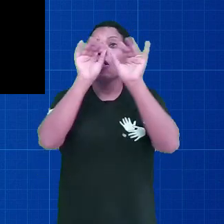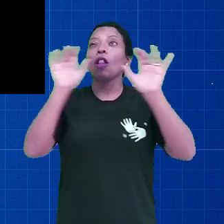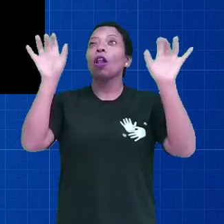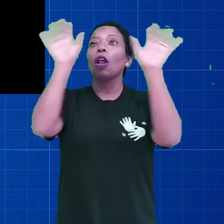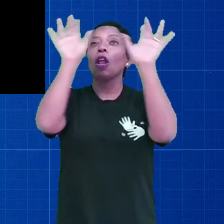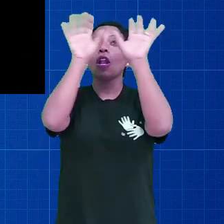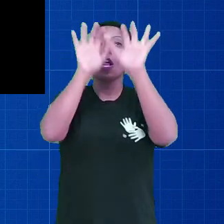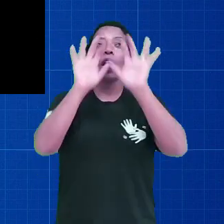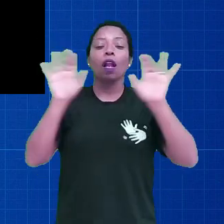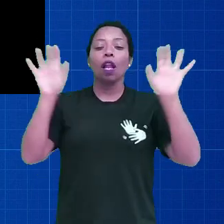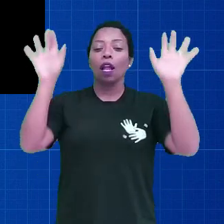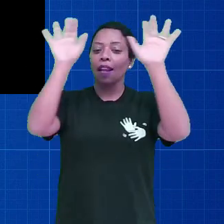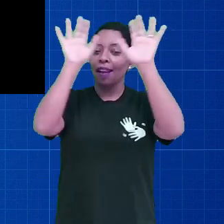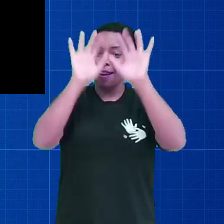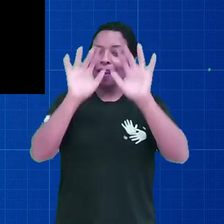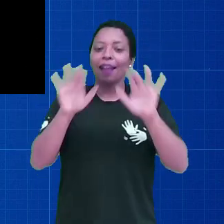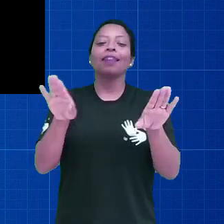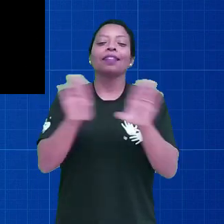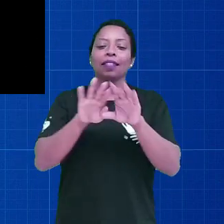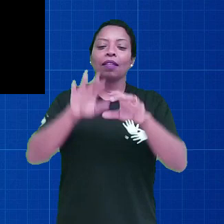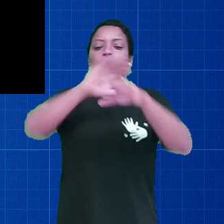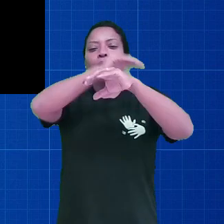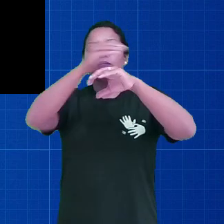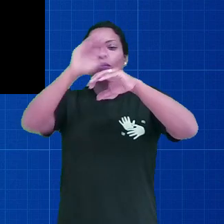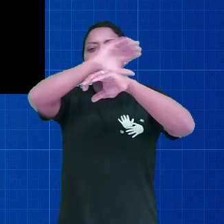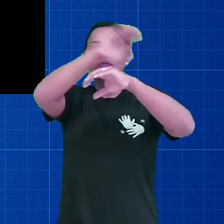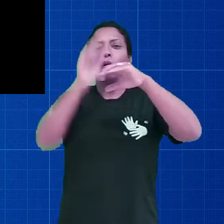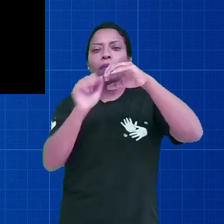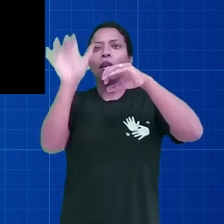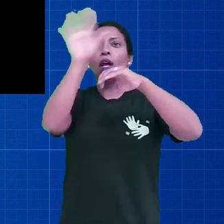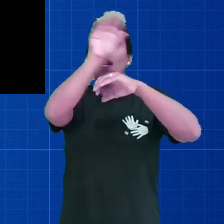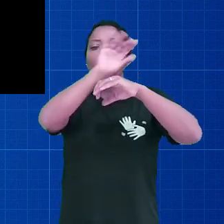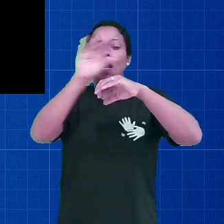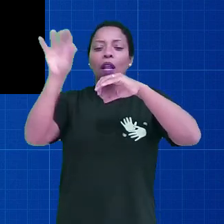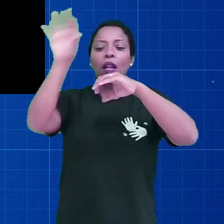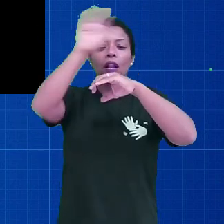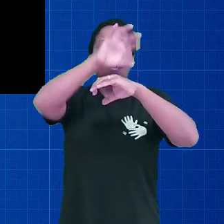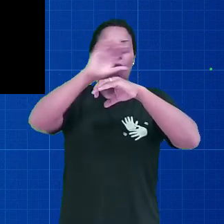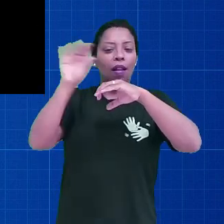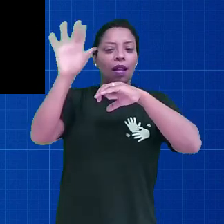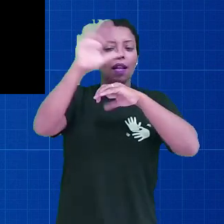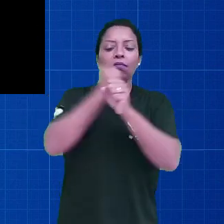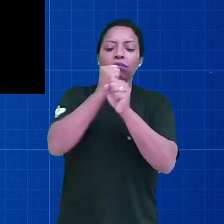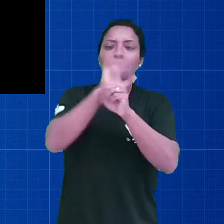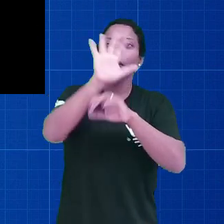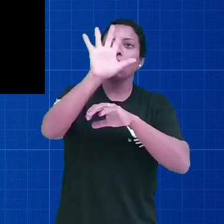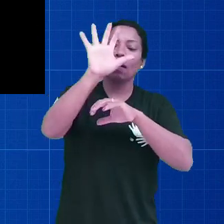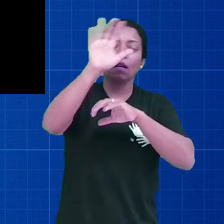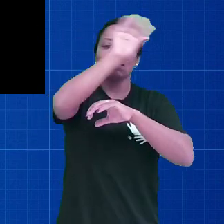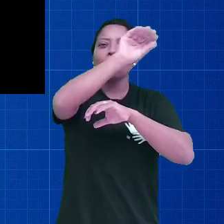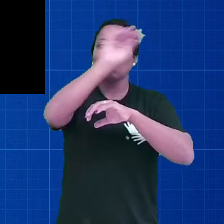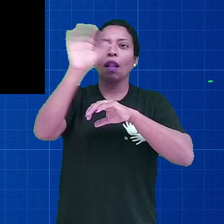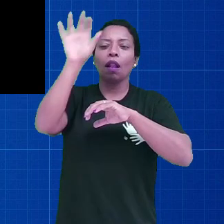ele chega até a estratosfera, onde ele permanece por alguns anos. E